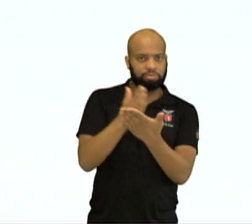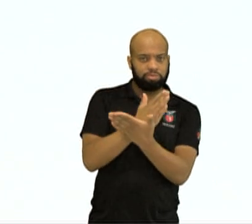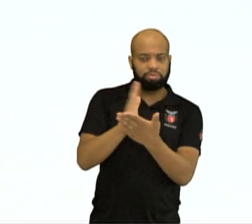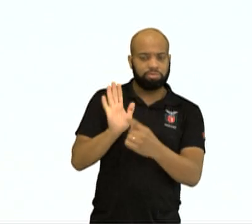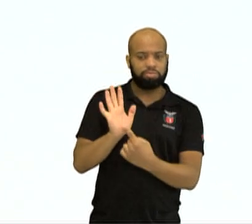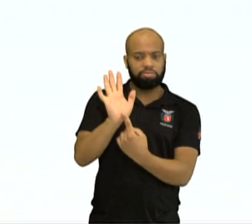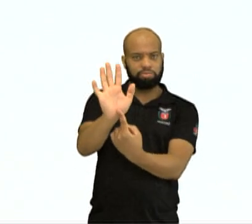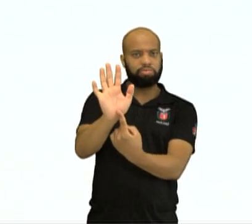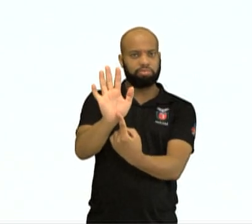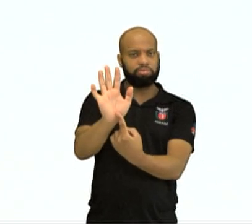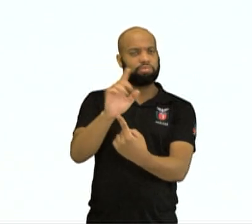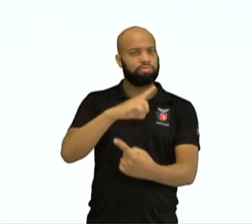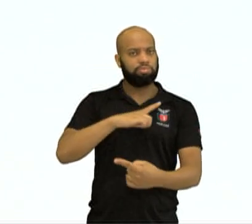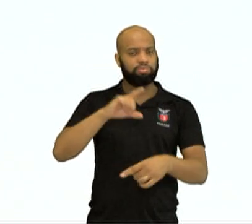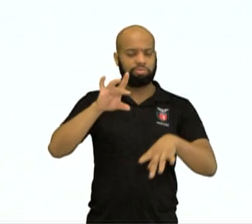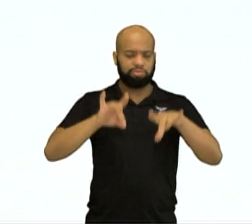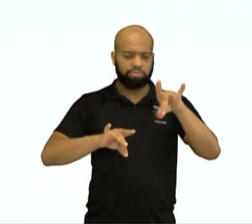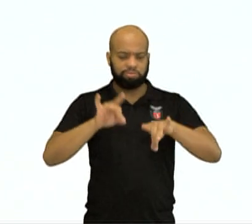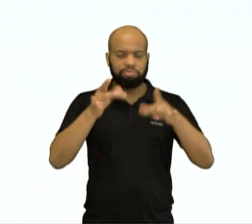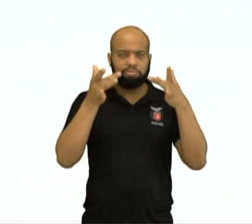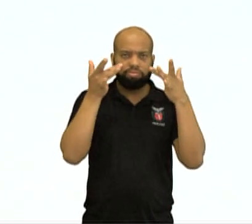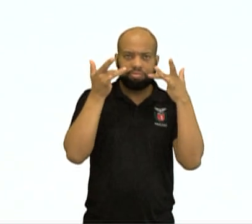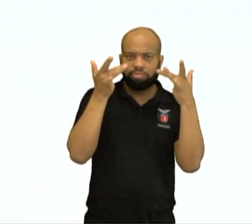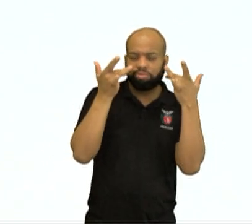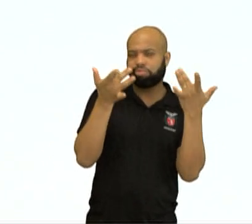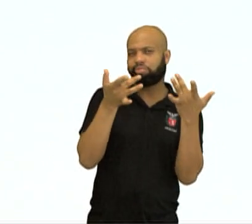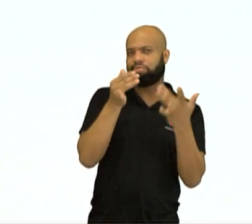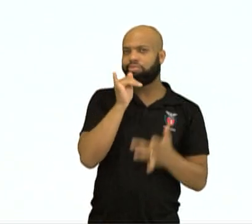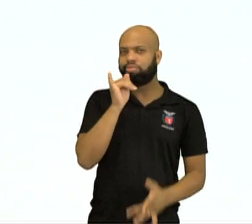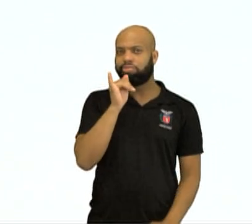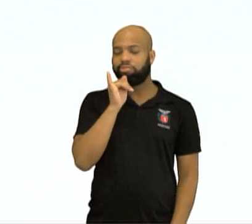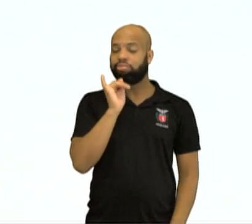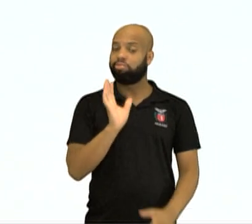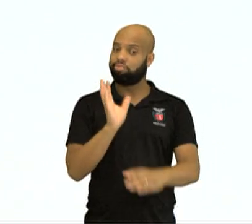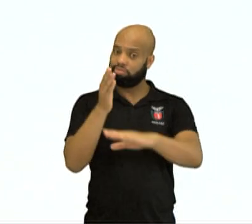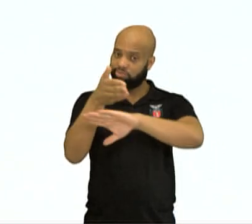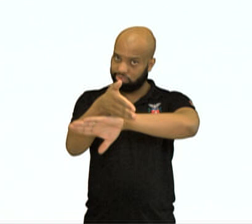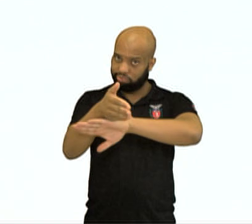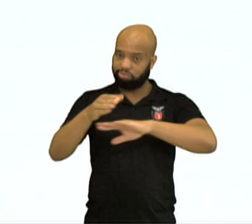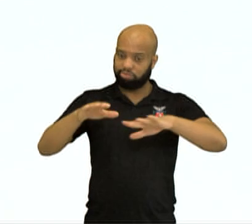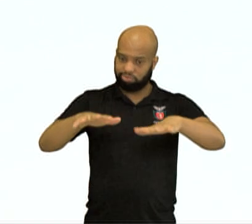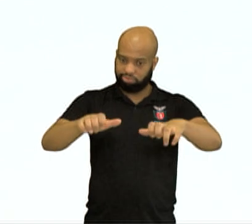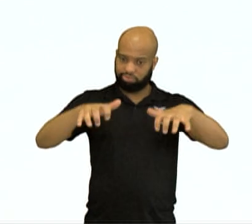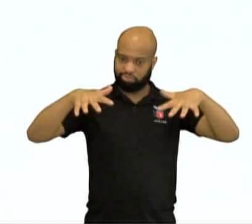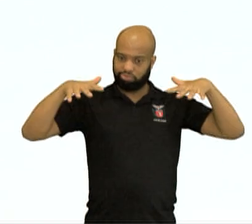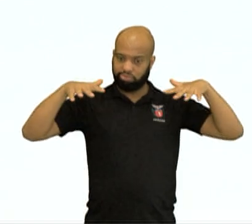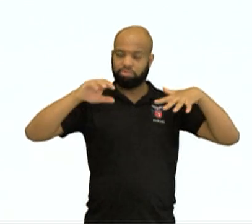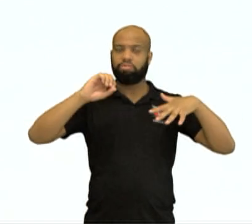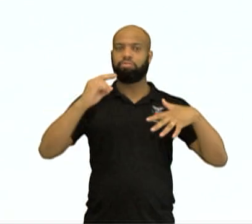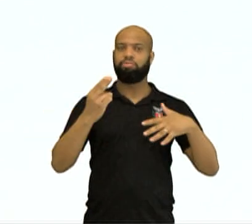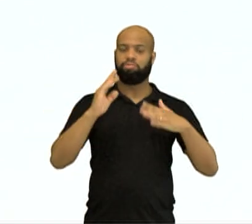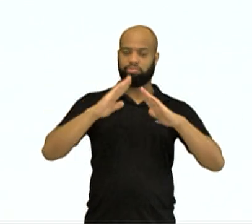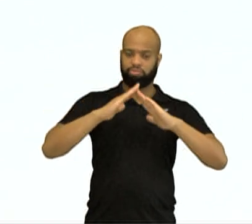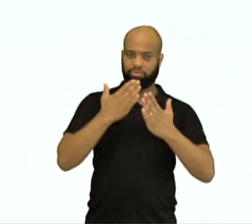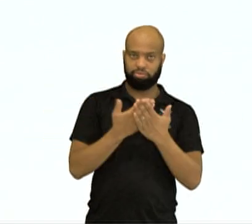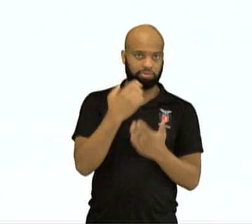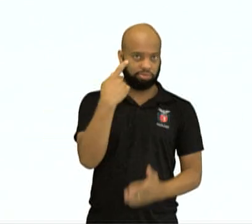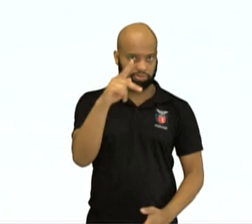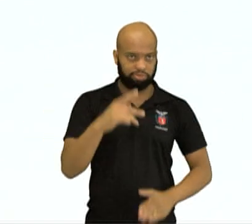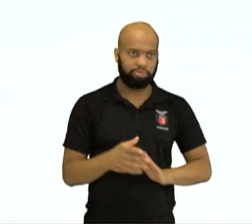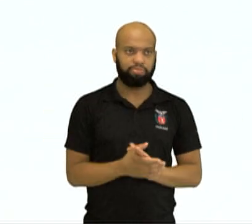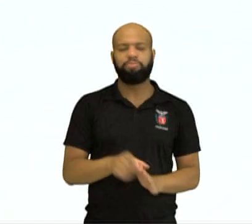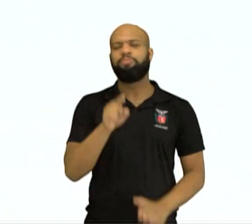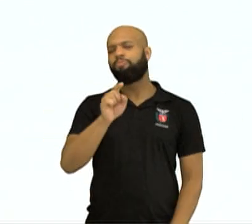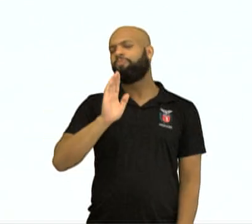apresentação de teatro, seja ela no próprio teatro ou na escola? Você